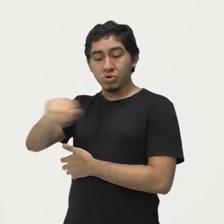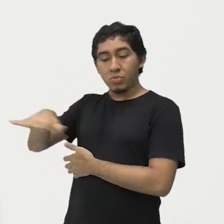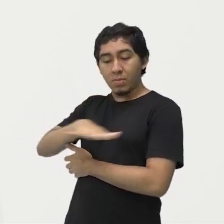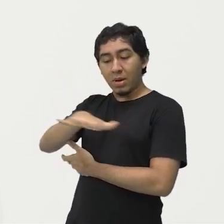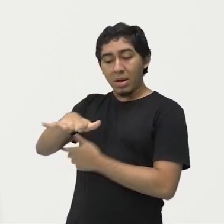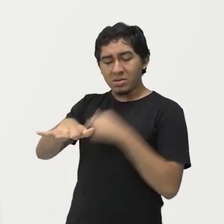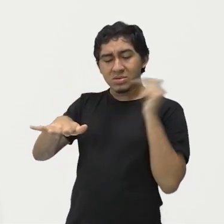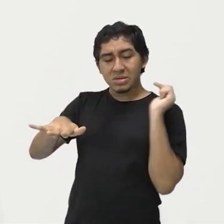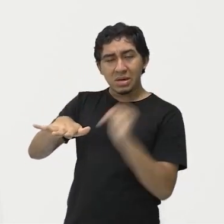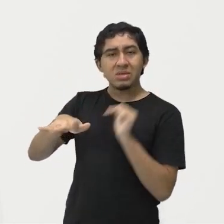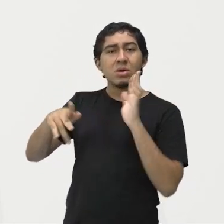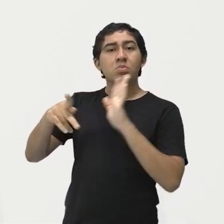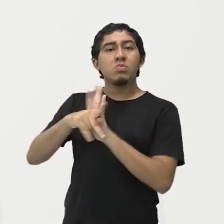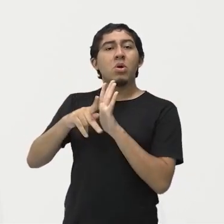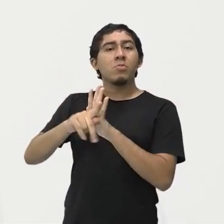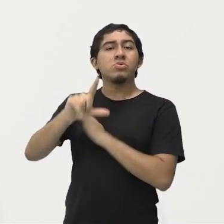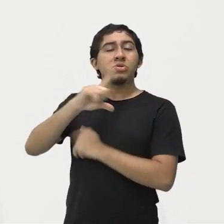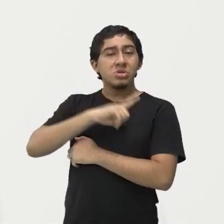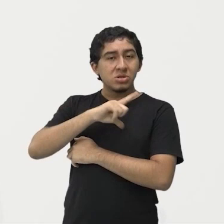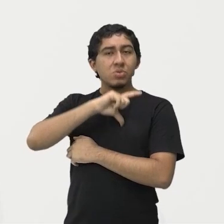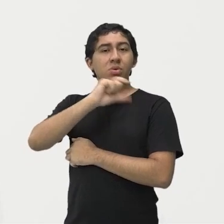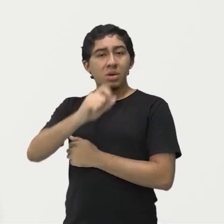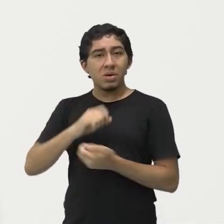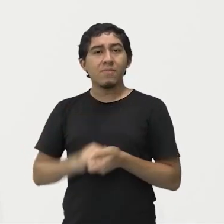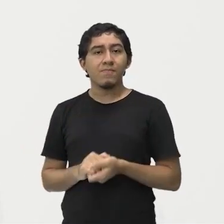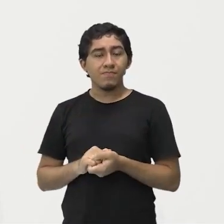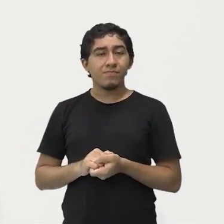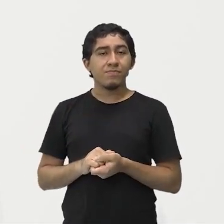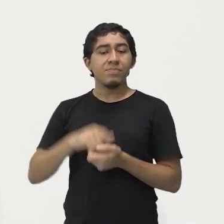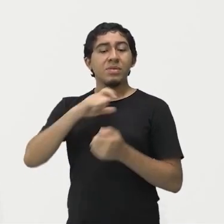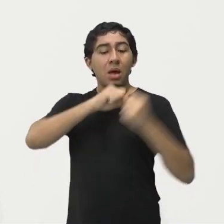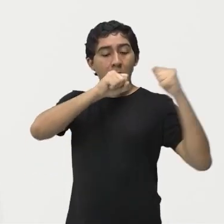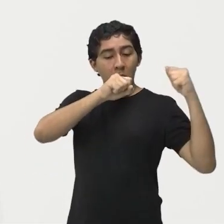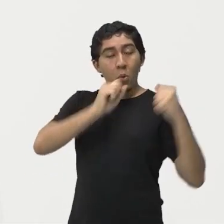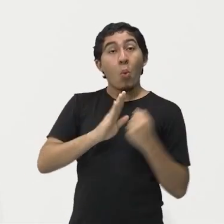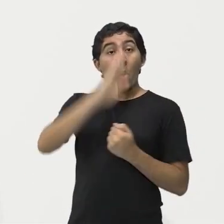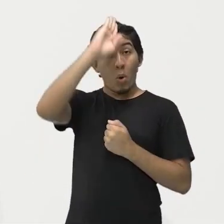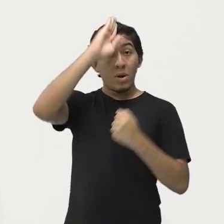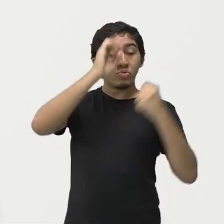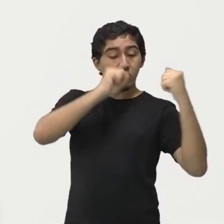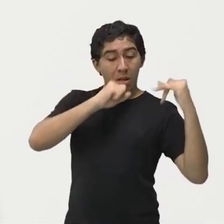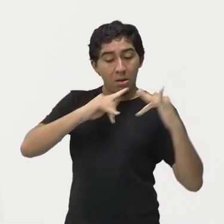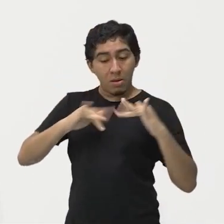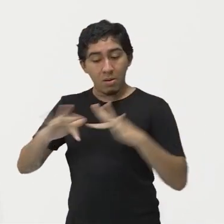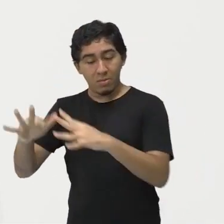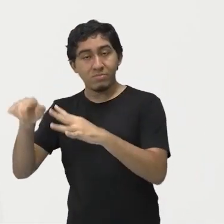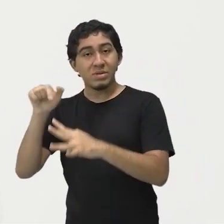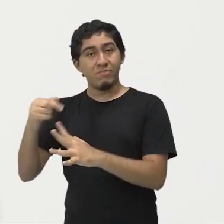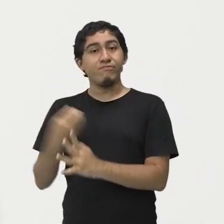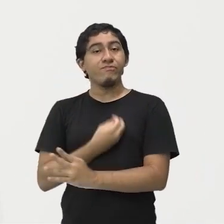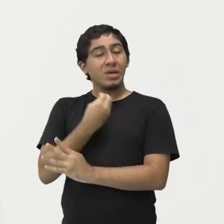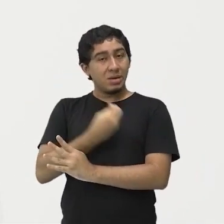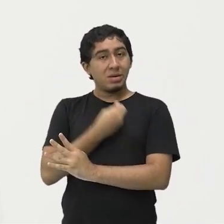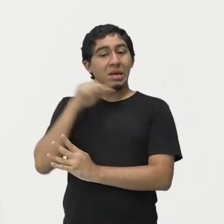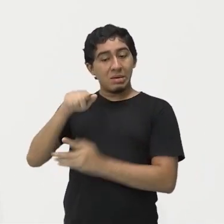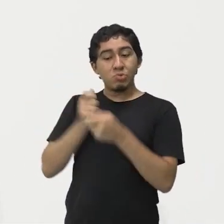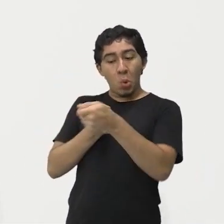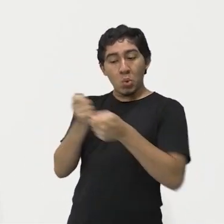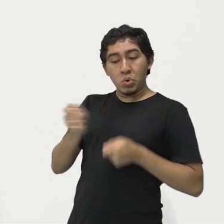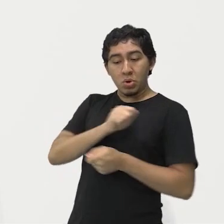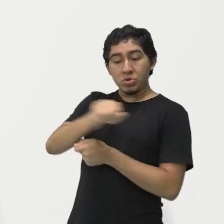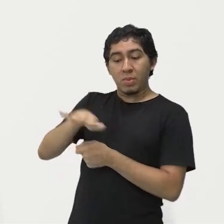sido ocupada aí pelos romanos. Os romanos estavam tendo domínio ali sobre a região da